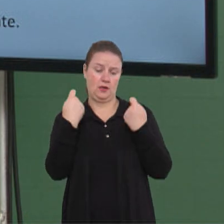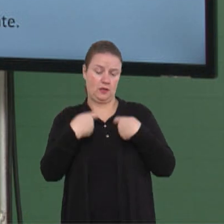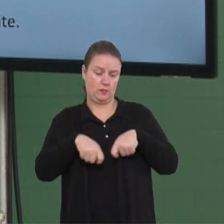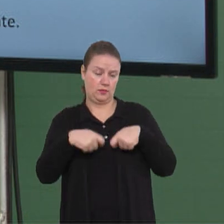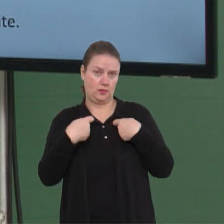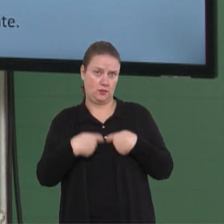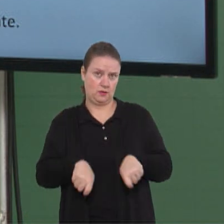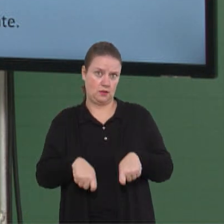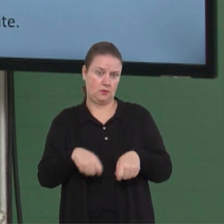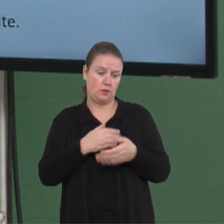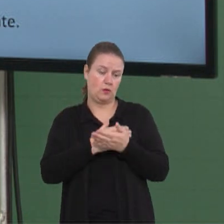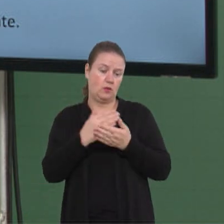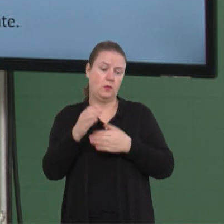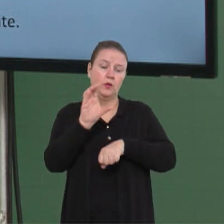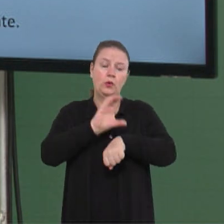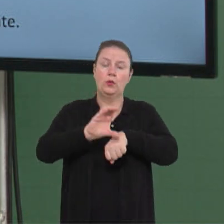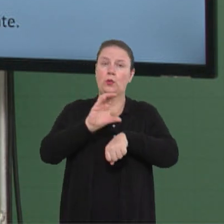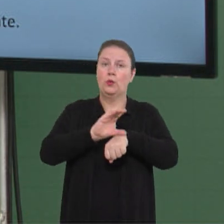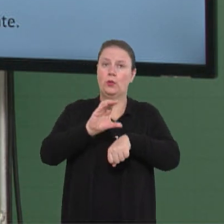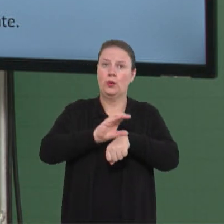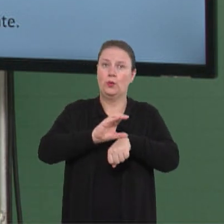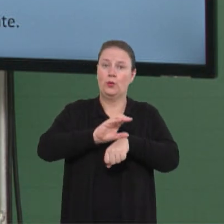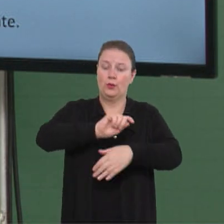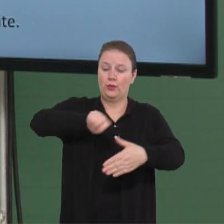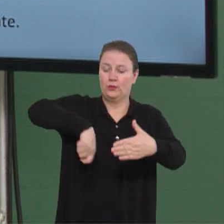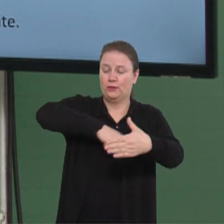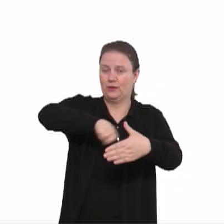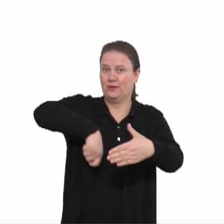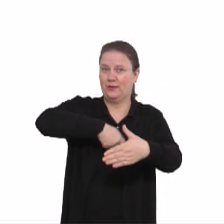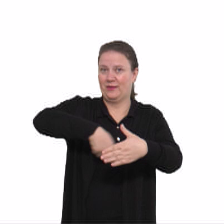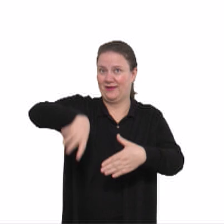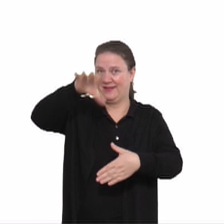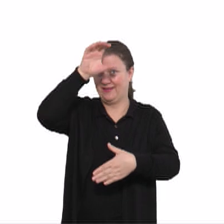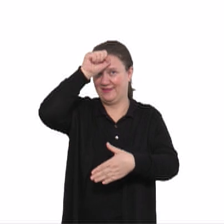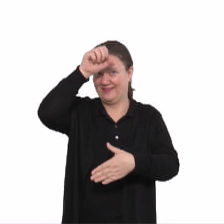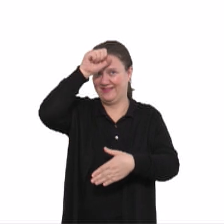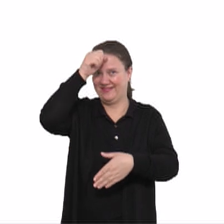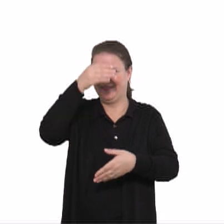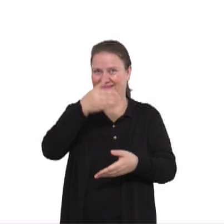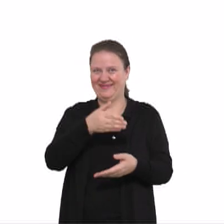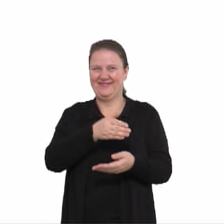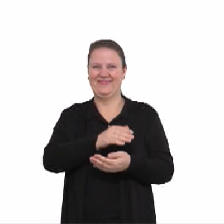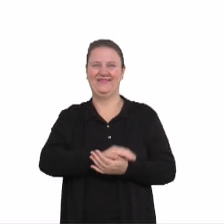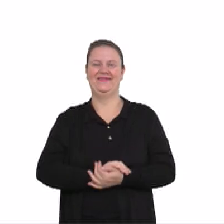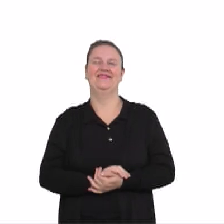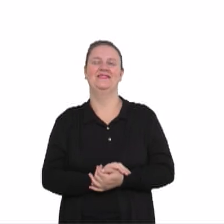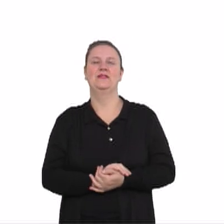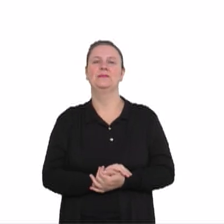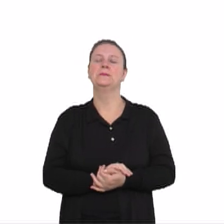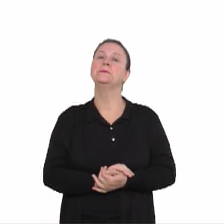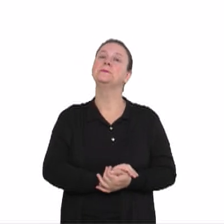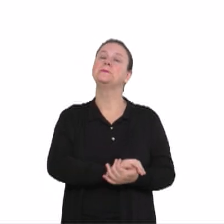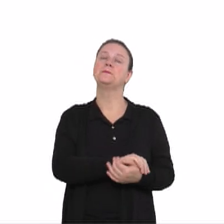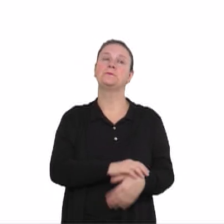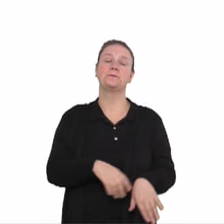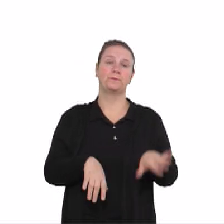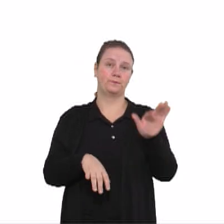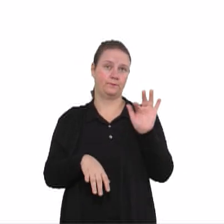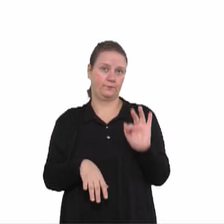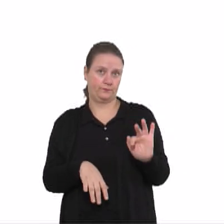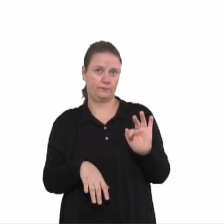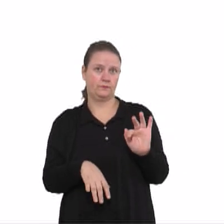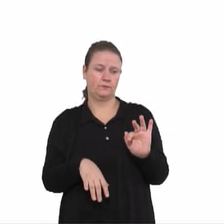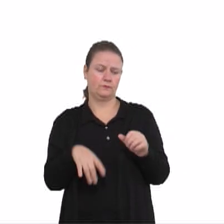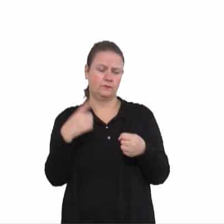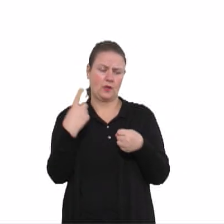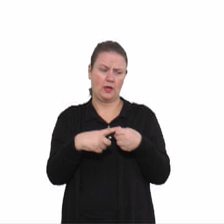deveria começar um curso de culinária letra f de siri is very dangerous a